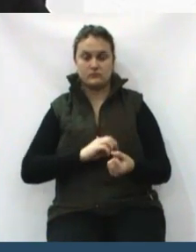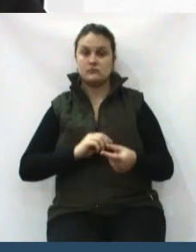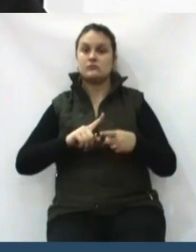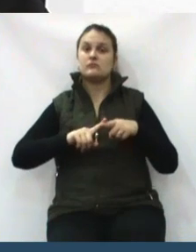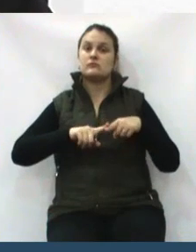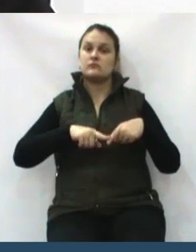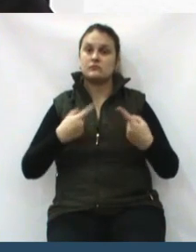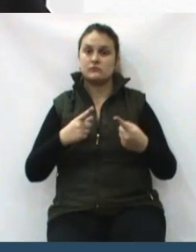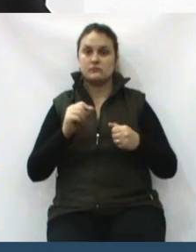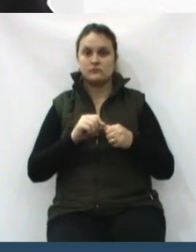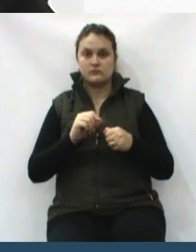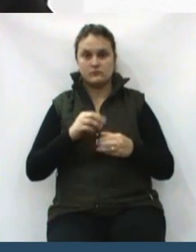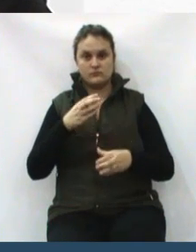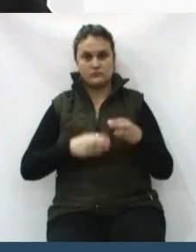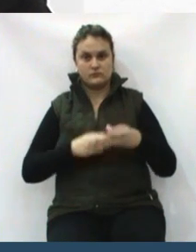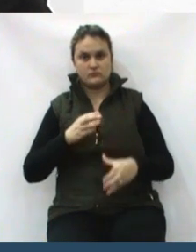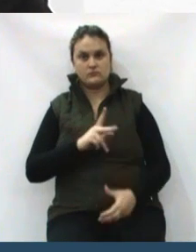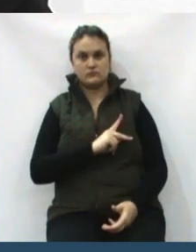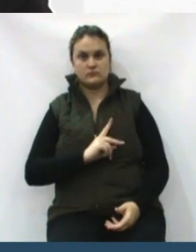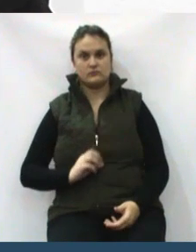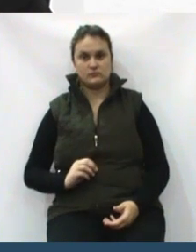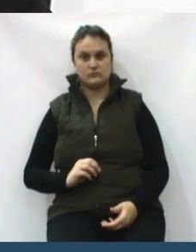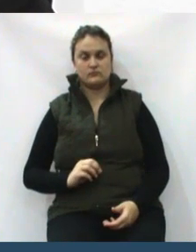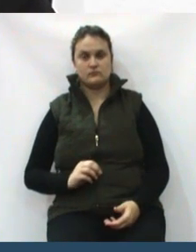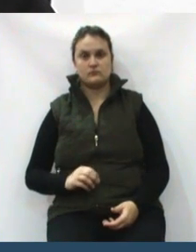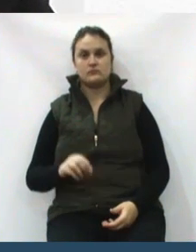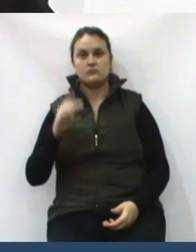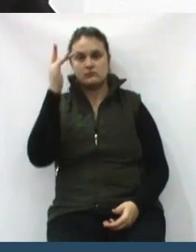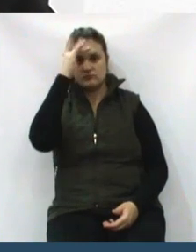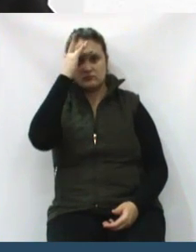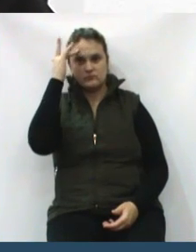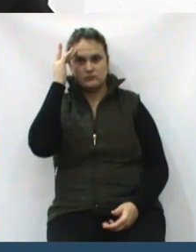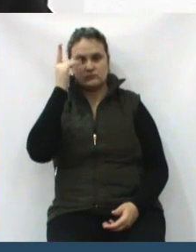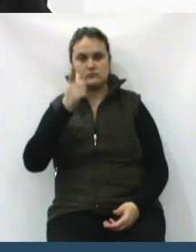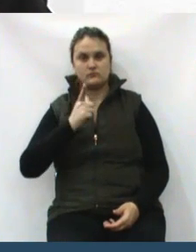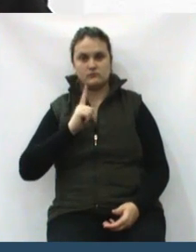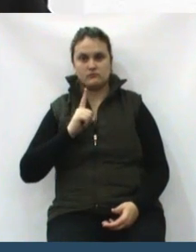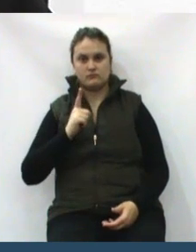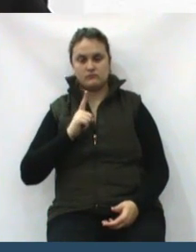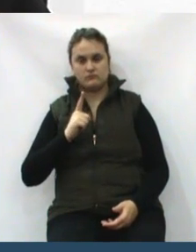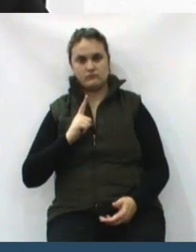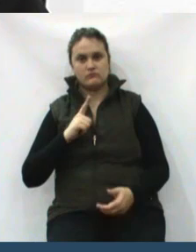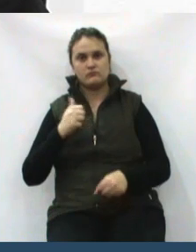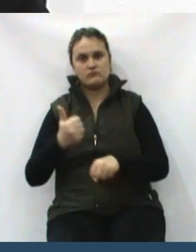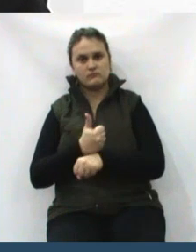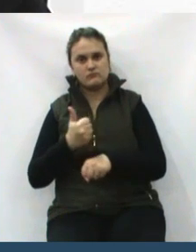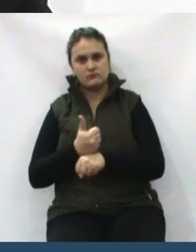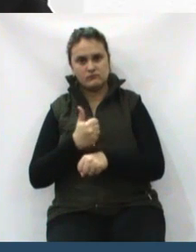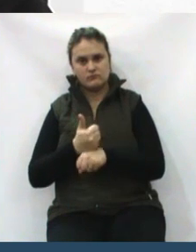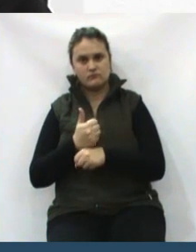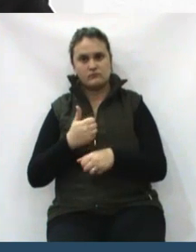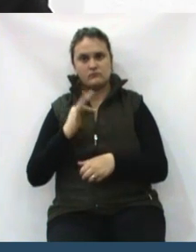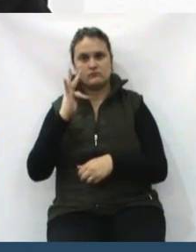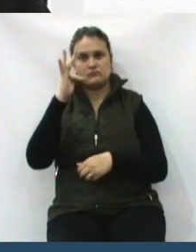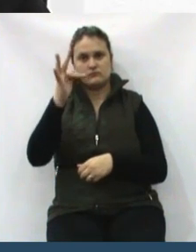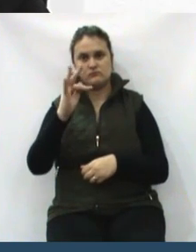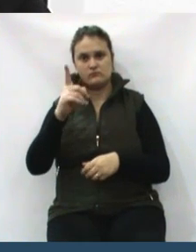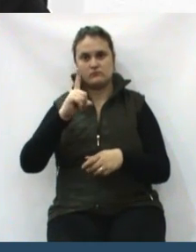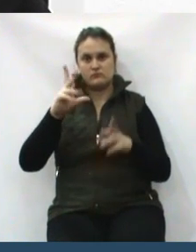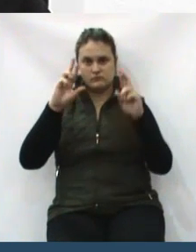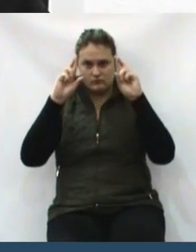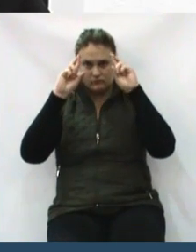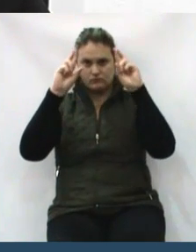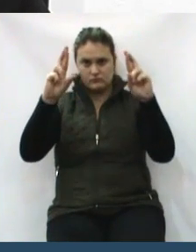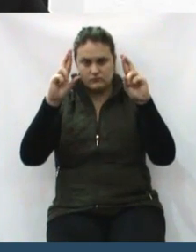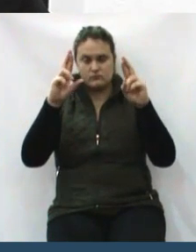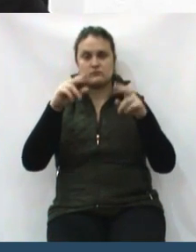eles passam por concurso público, eles têm uma carreira a zelar, eles respondem ao processo